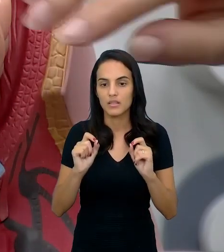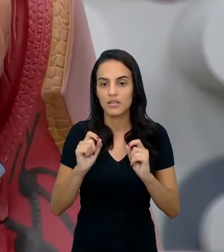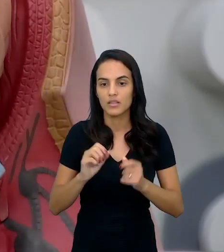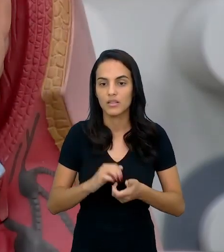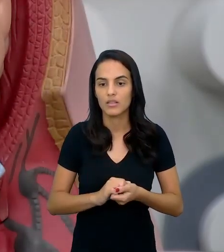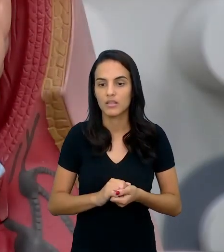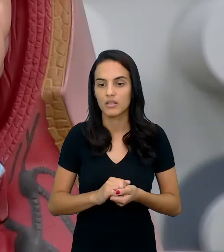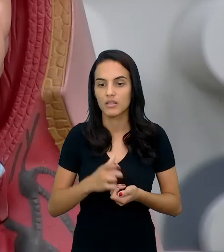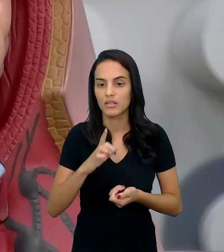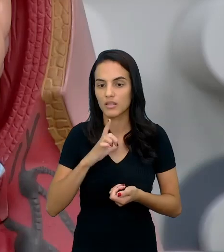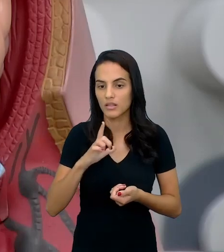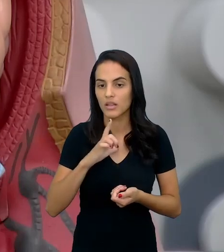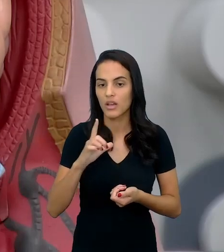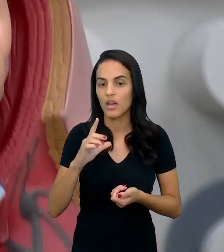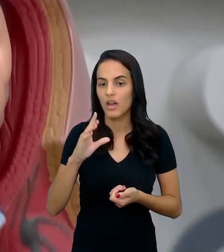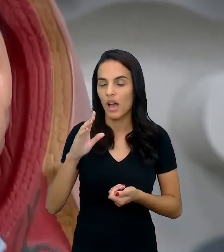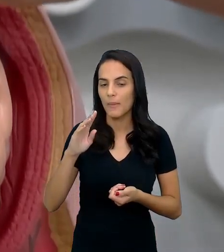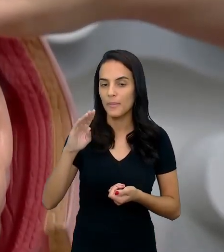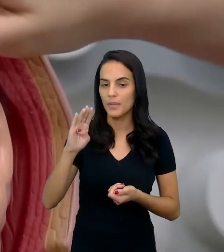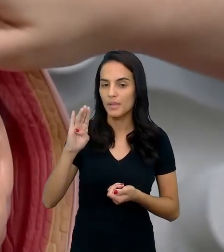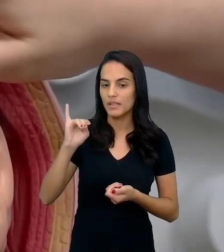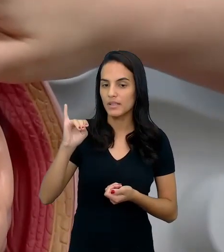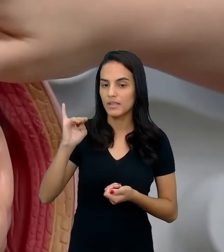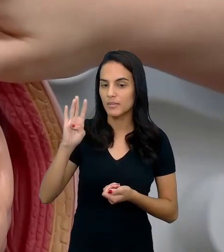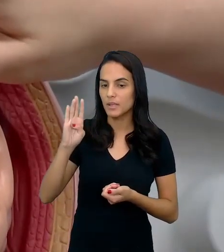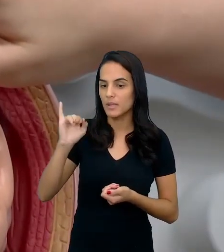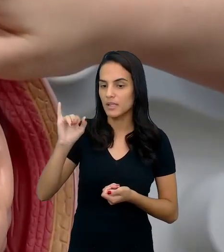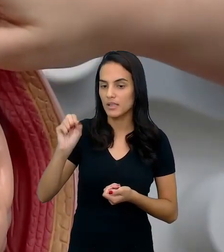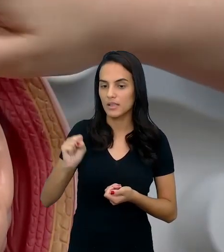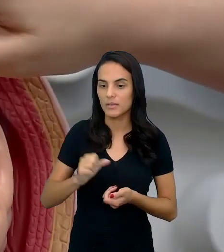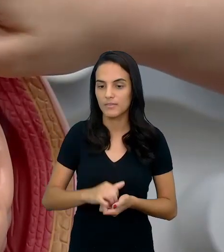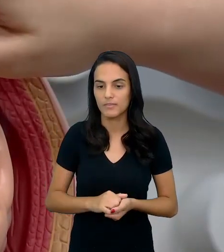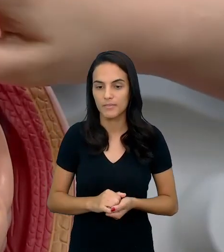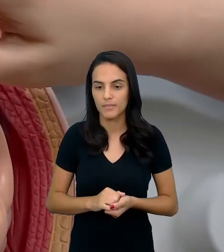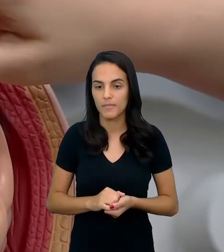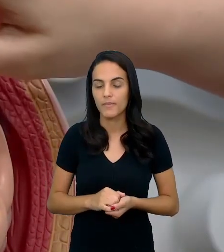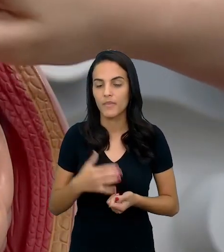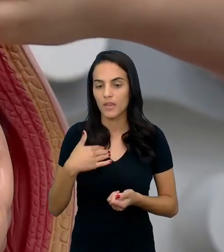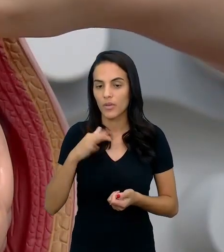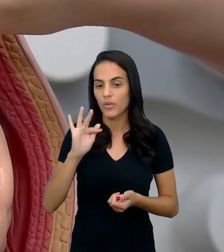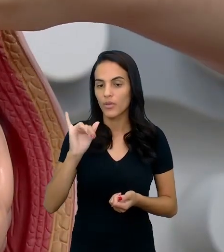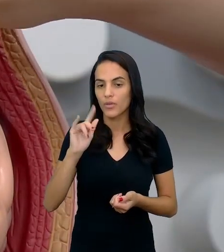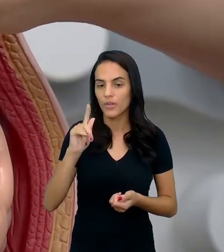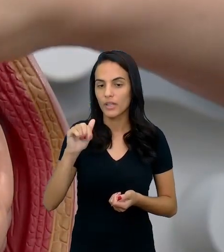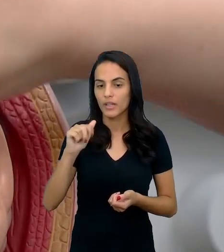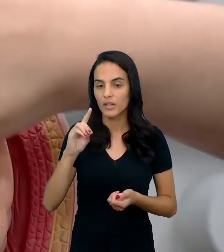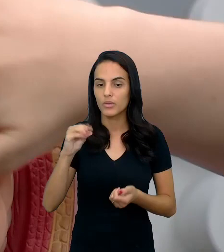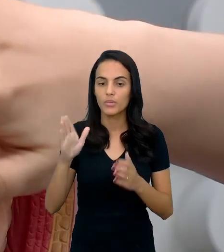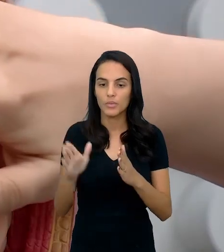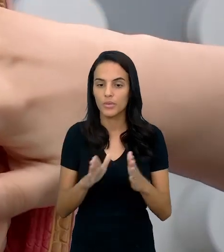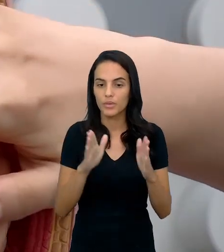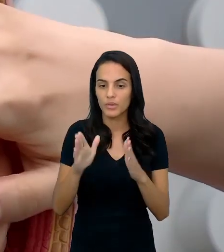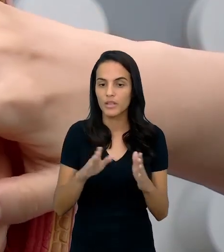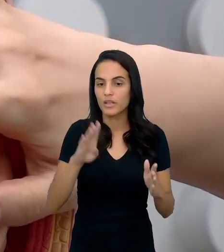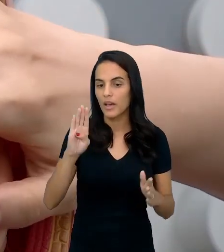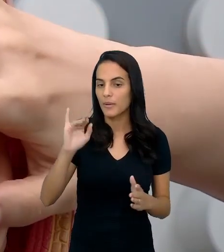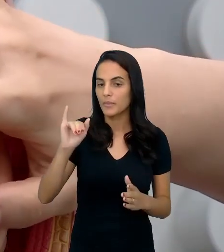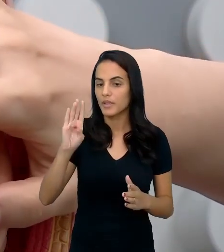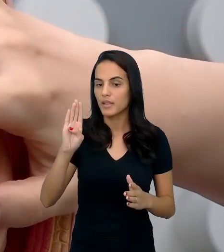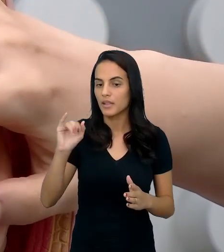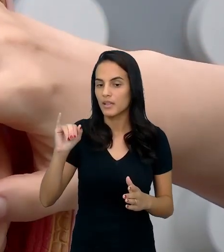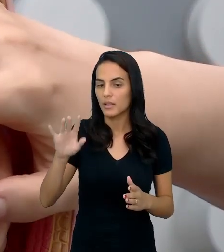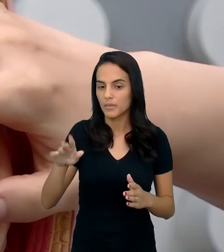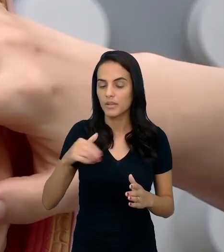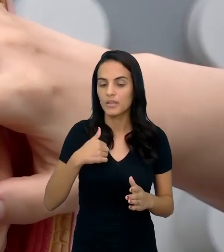pela bilis, que está aqui, olha, que é produzida aqui pelo fígado, né? Então, o fígado produz a bilis, lança aqui